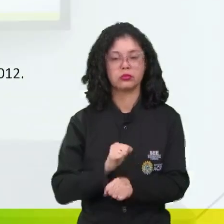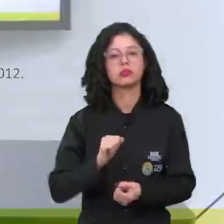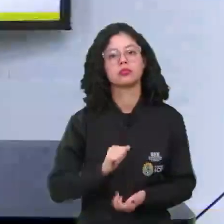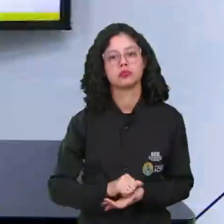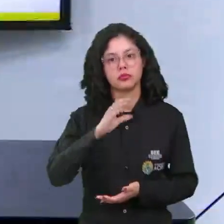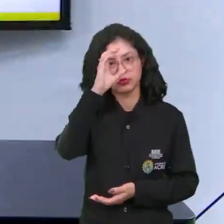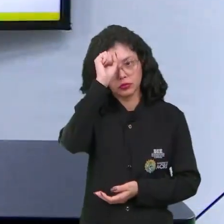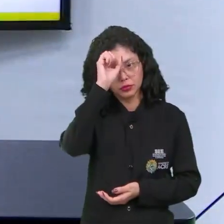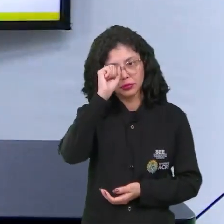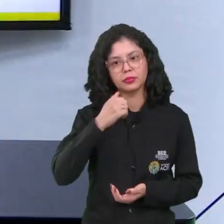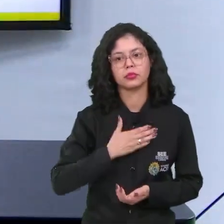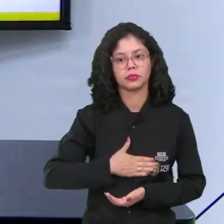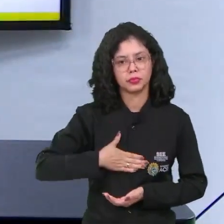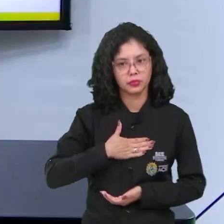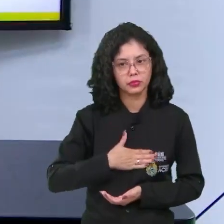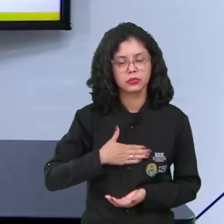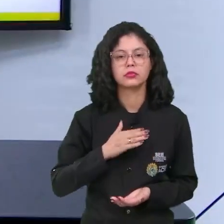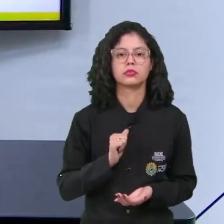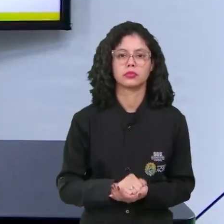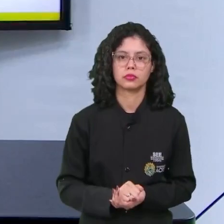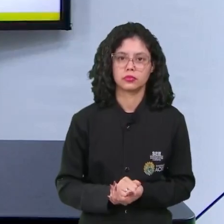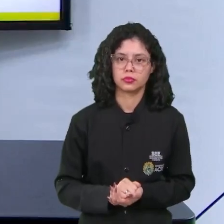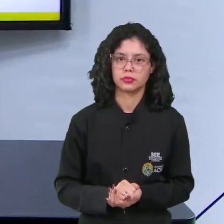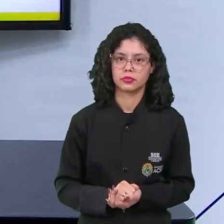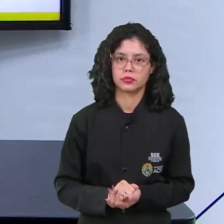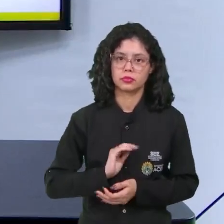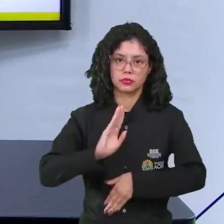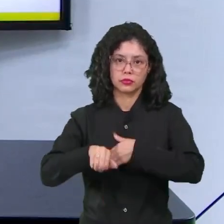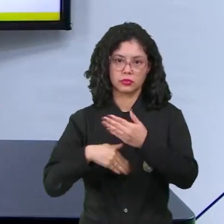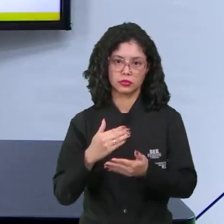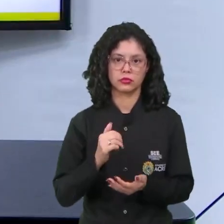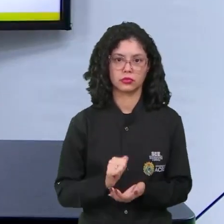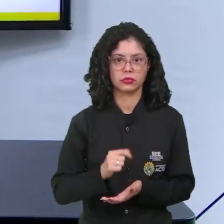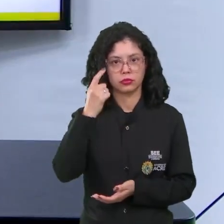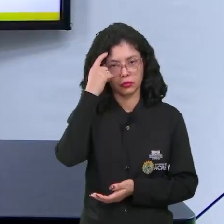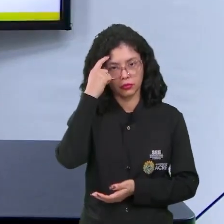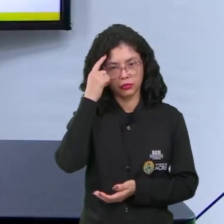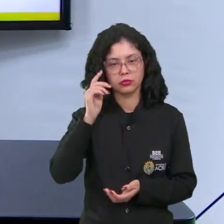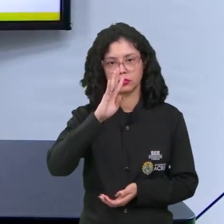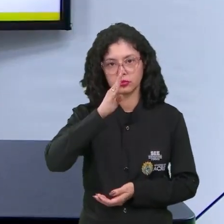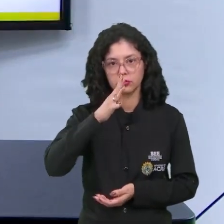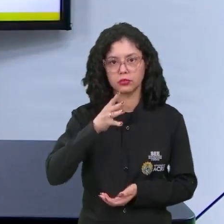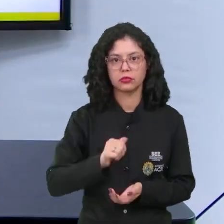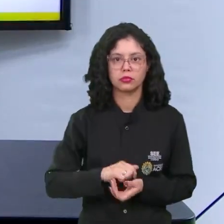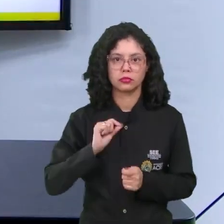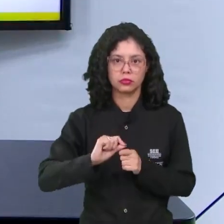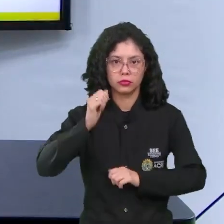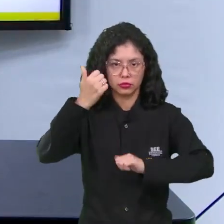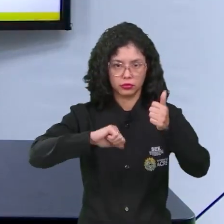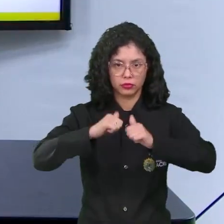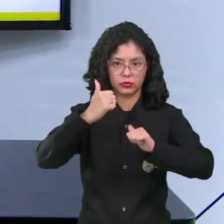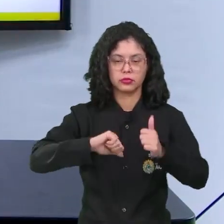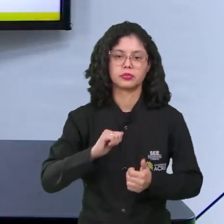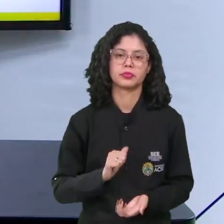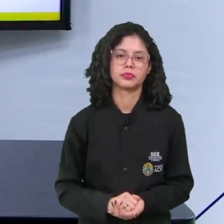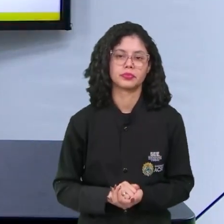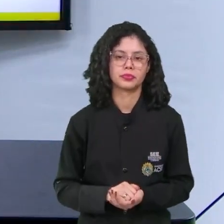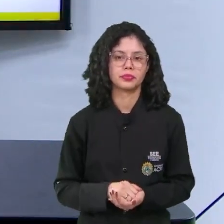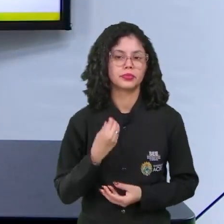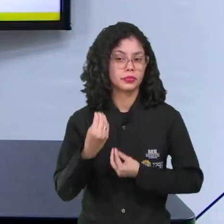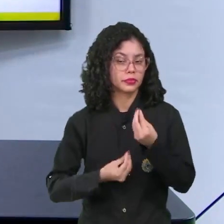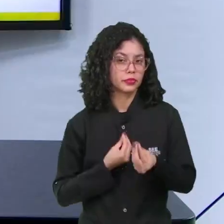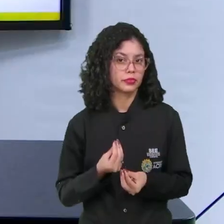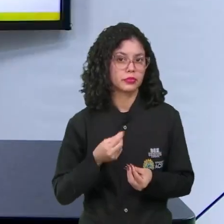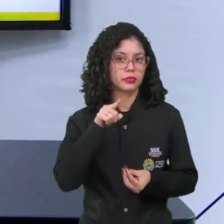tenham aproveitado, eu espero que vocês tenham aí desenvolvido um pensamento crítico e feito uma análise crítica de como